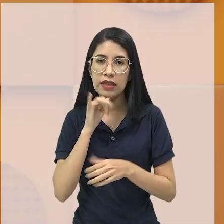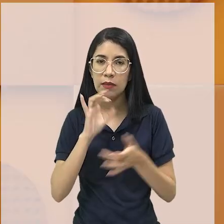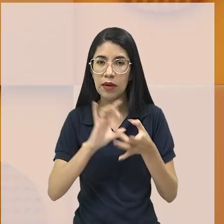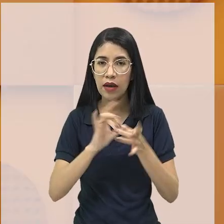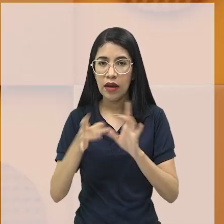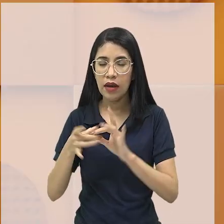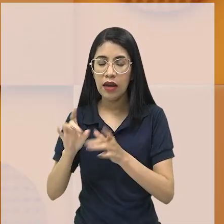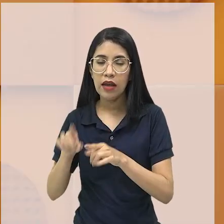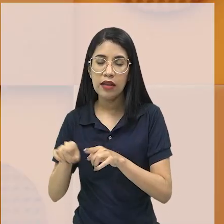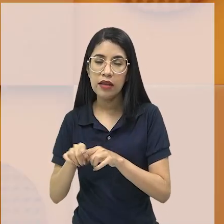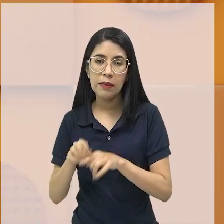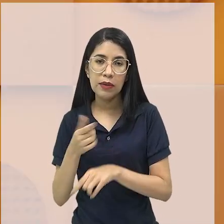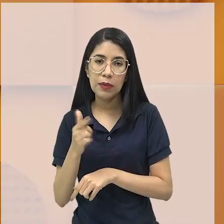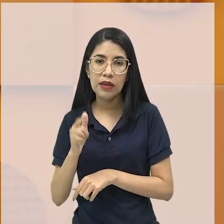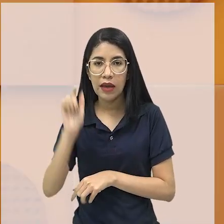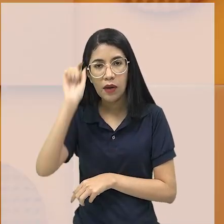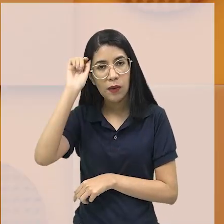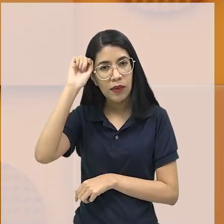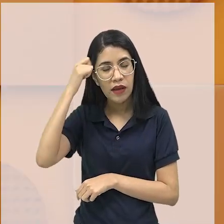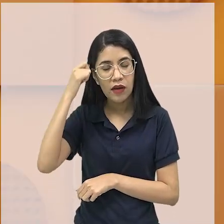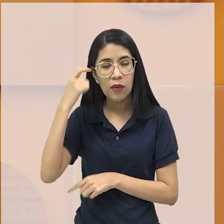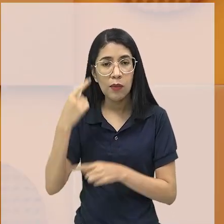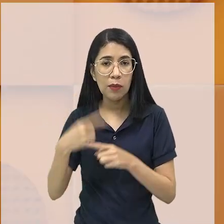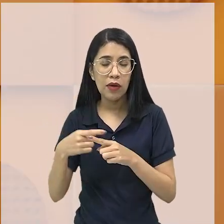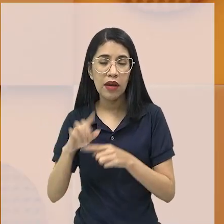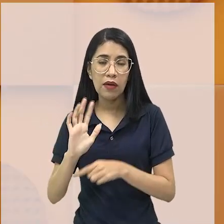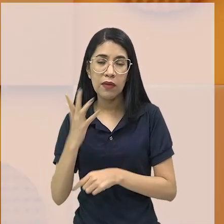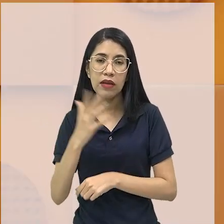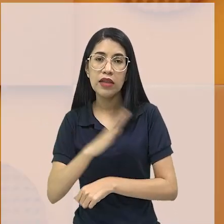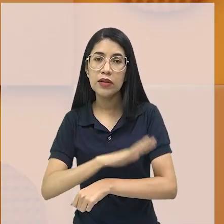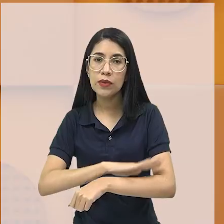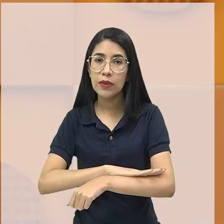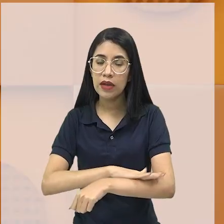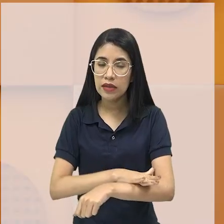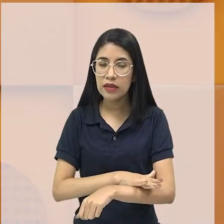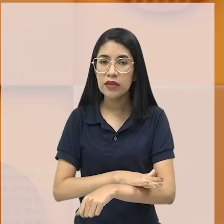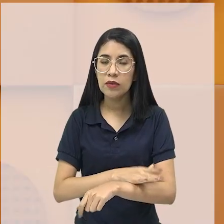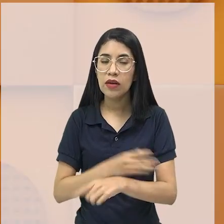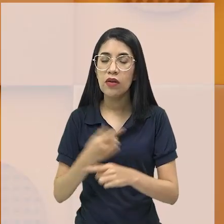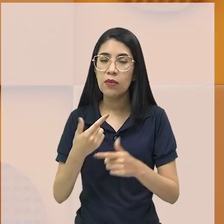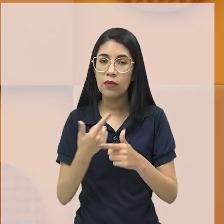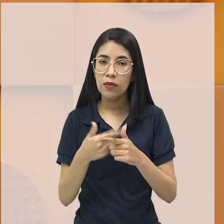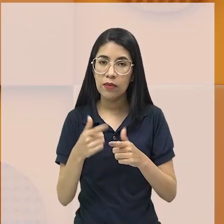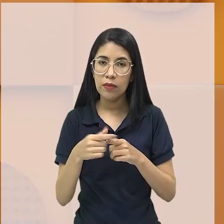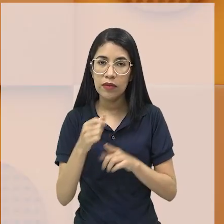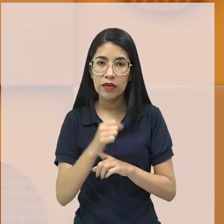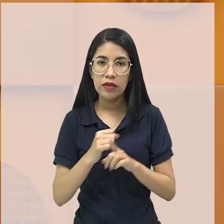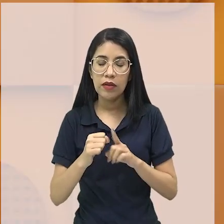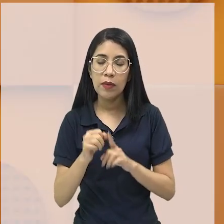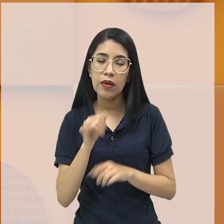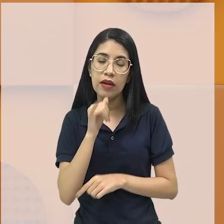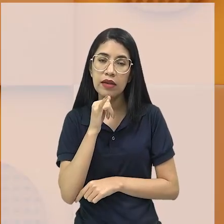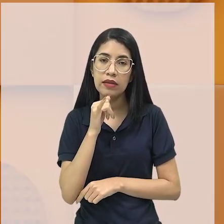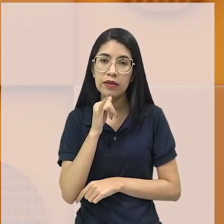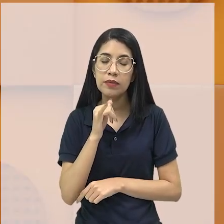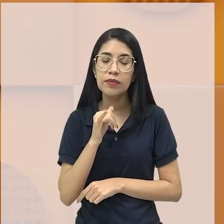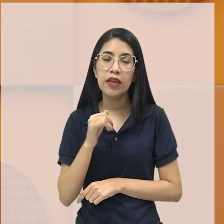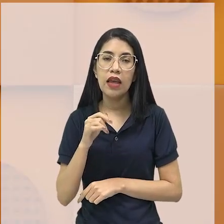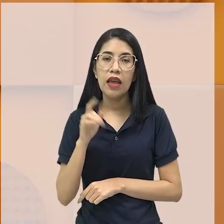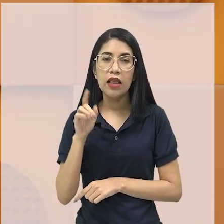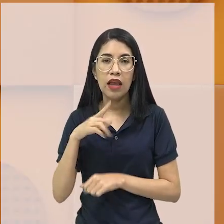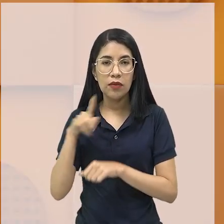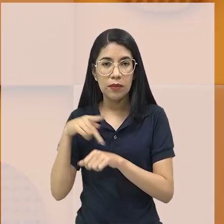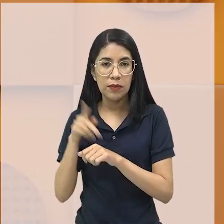muitas figuras negras, né? Muito pelo racismo, que é uma questão social, né? Então, se formos pegar o exemplo dos